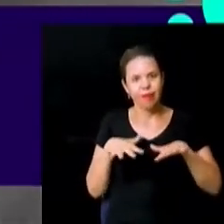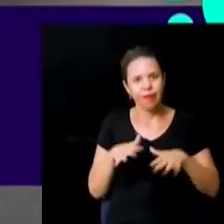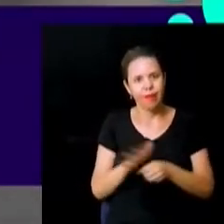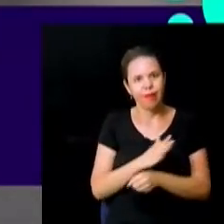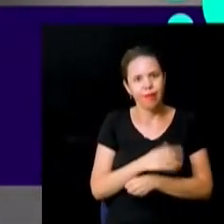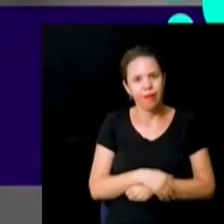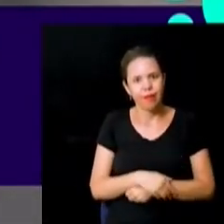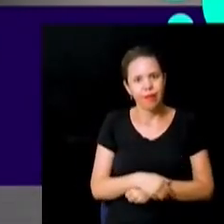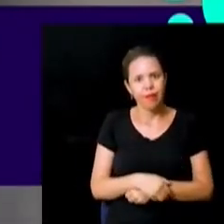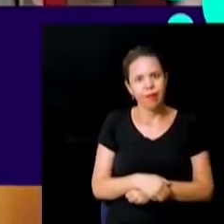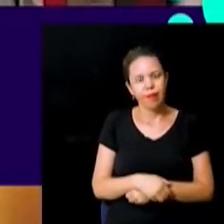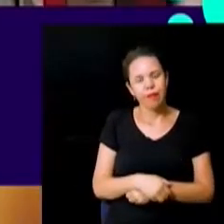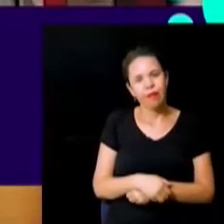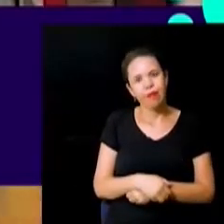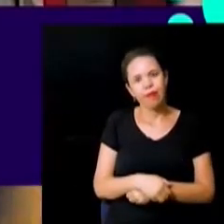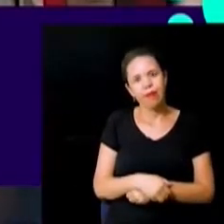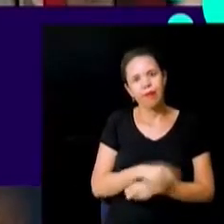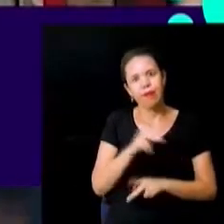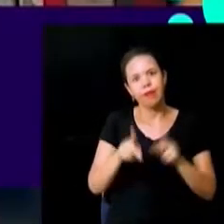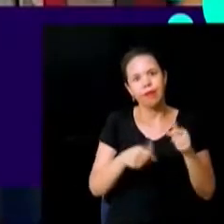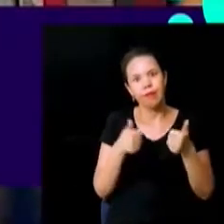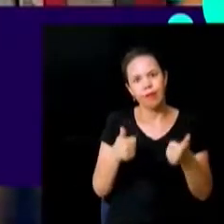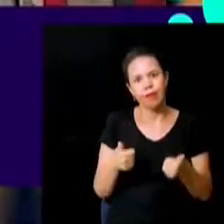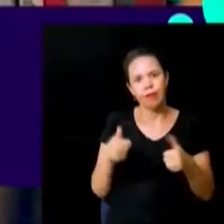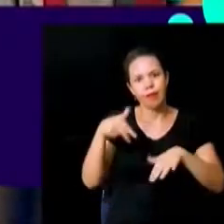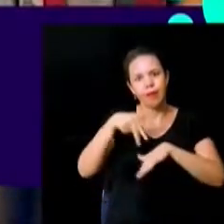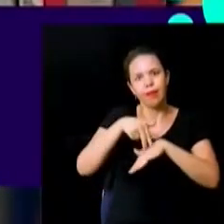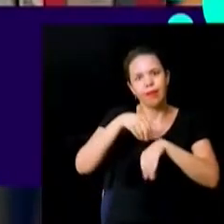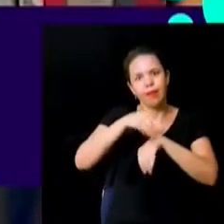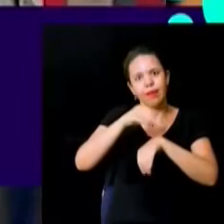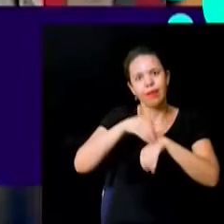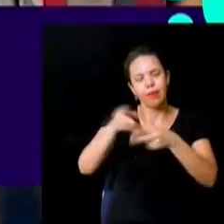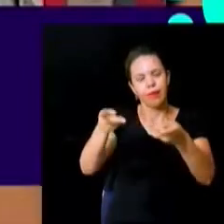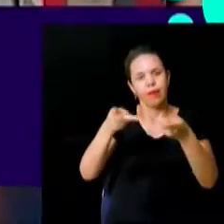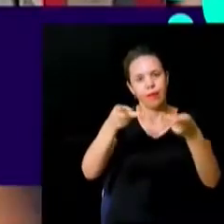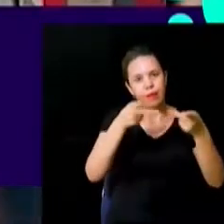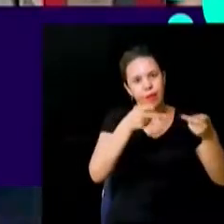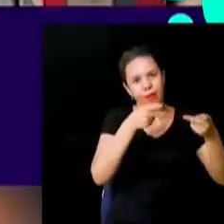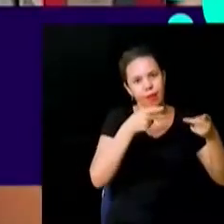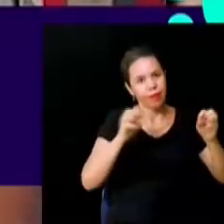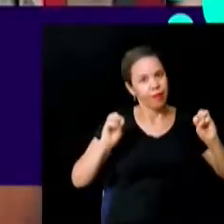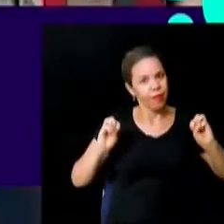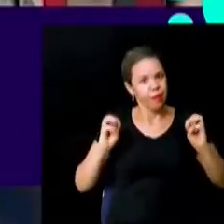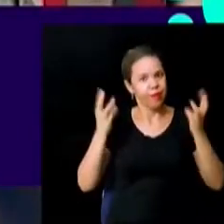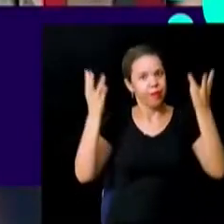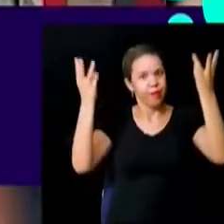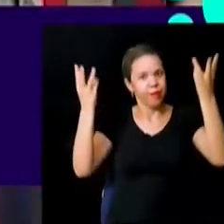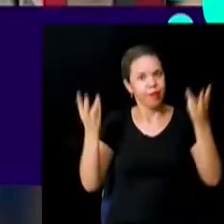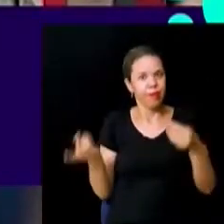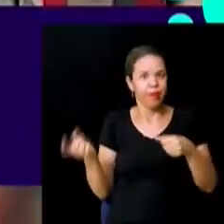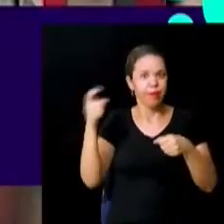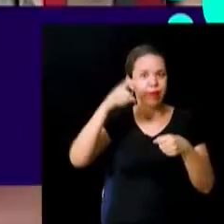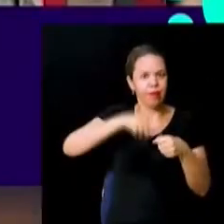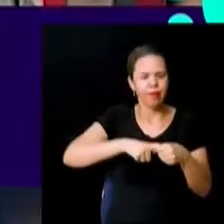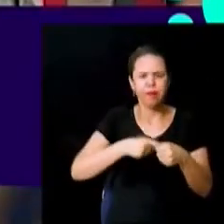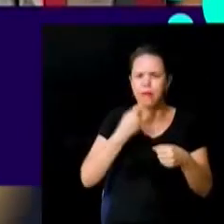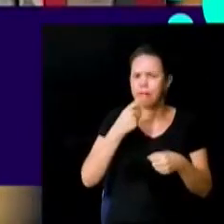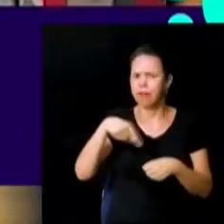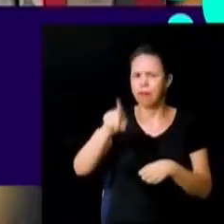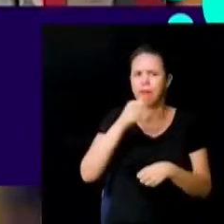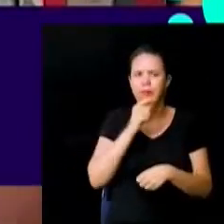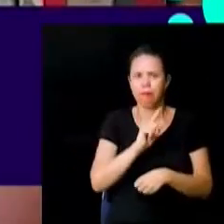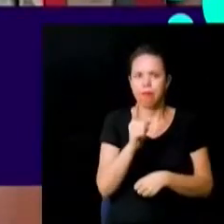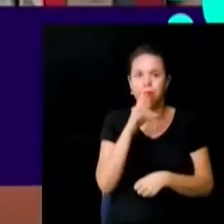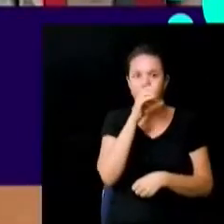plateia. Valeu! Fala pessoal, passando aqui para convidar vocês para o meu show A Volta dos Que Não